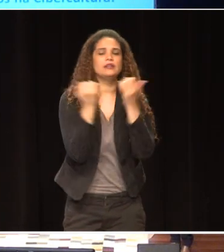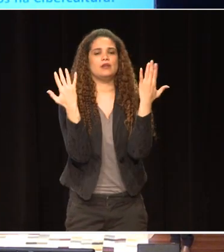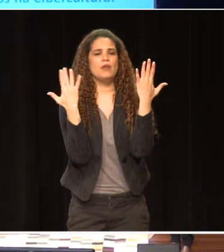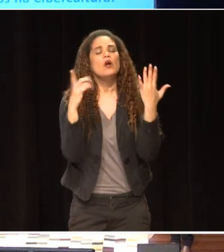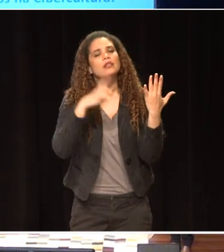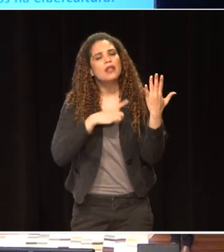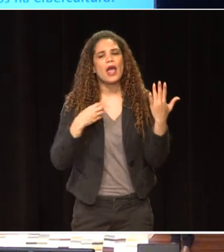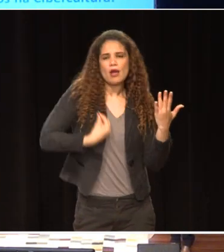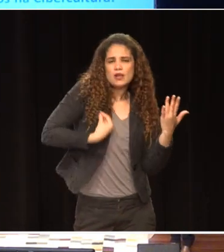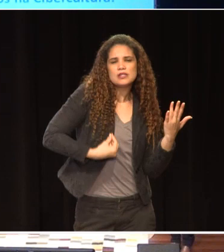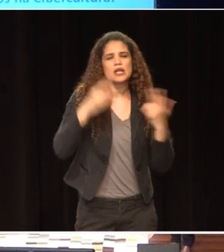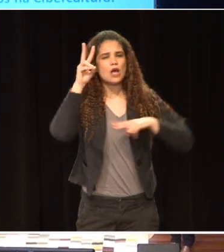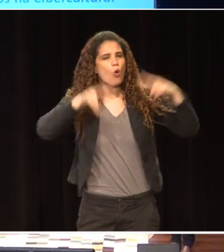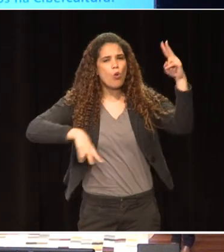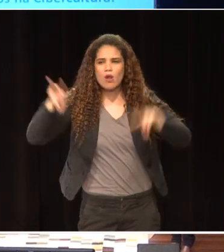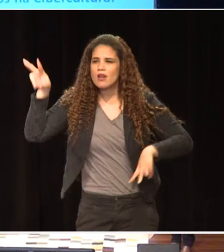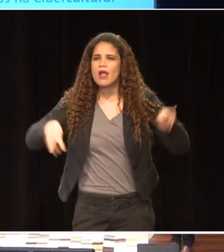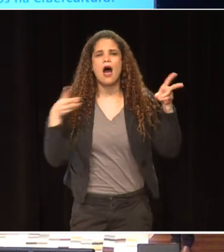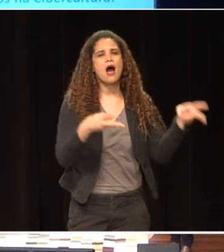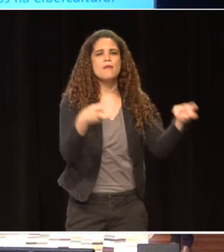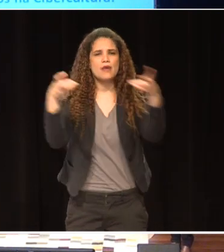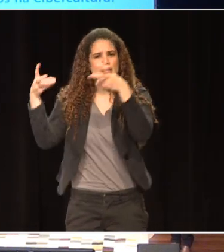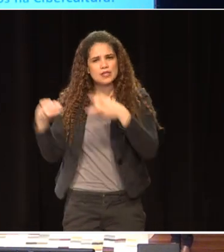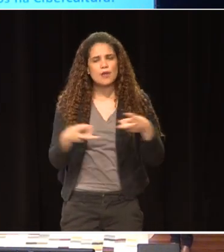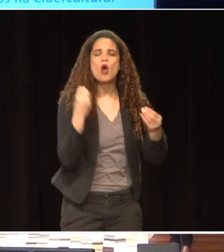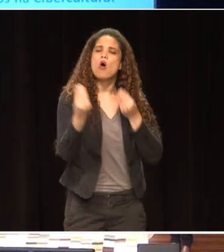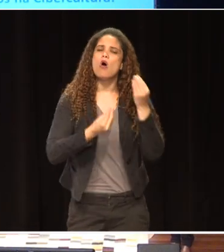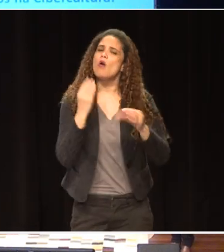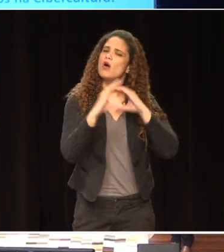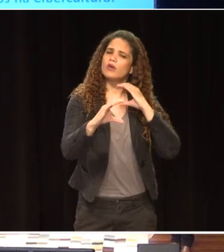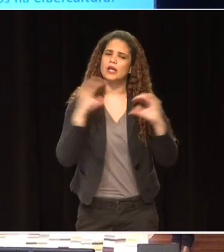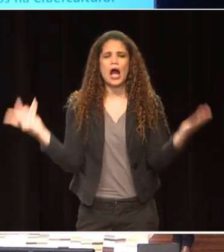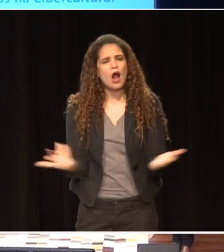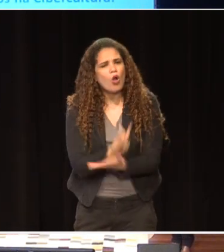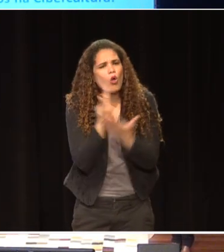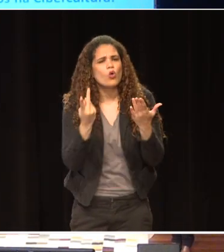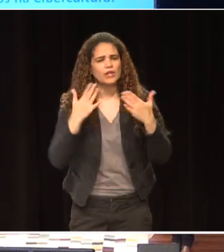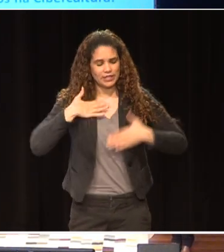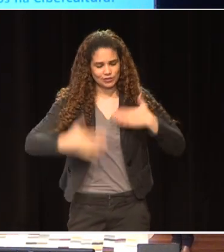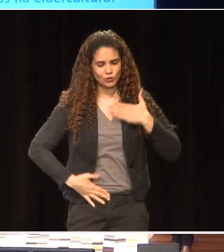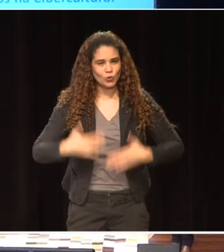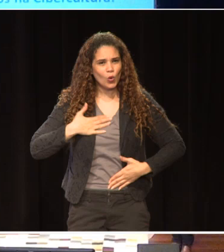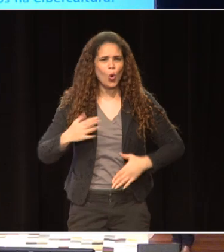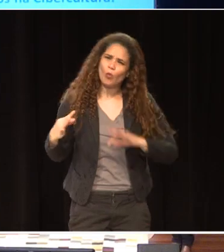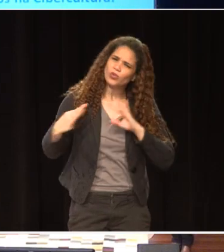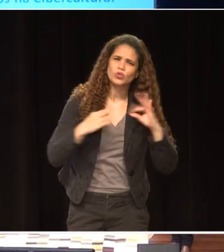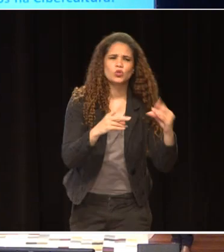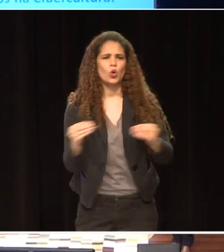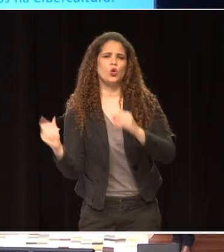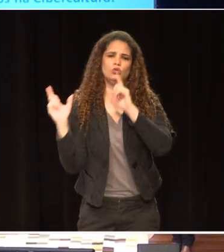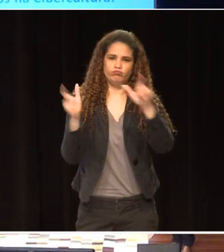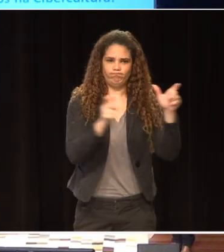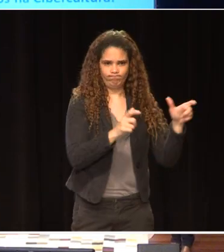presença, o olhar, a percepção, a maneira para a qual essa comunicação acontece em todo o corpo, em todo o